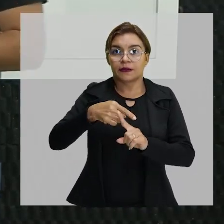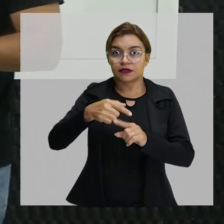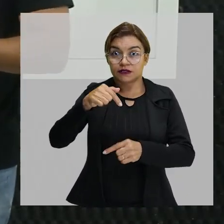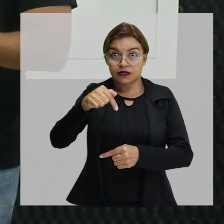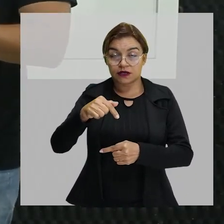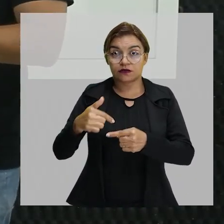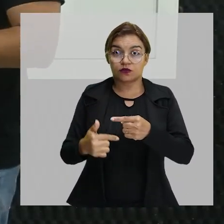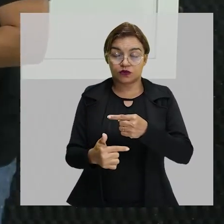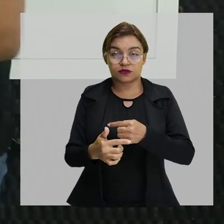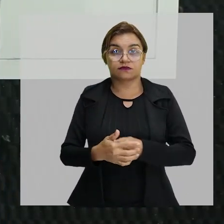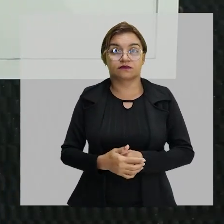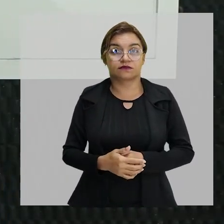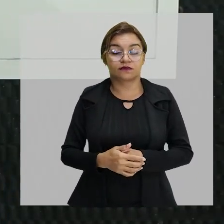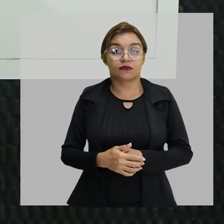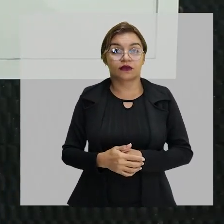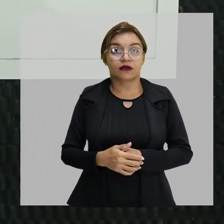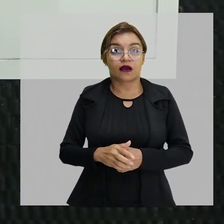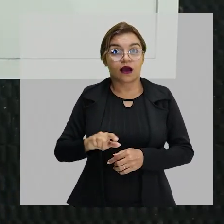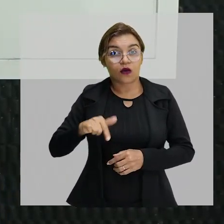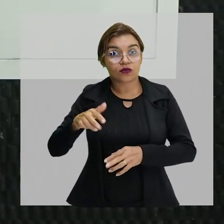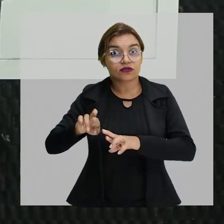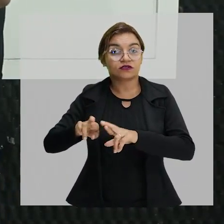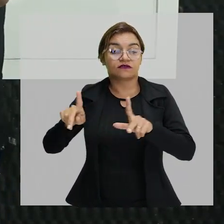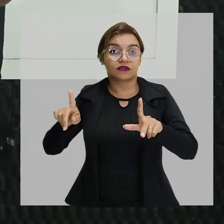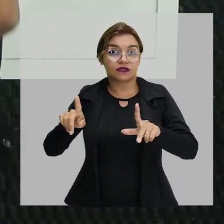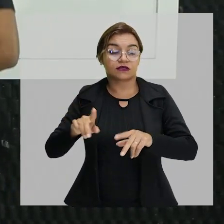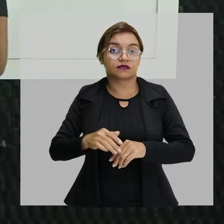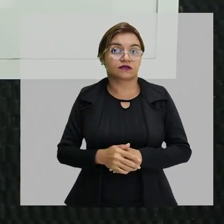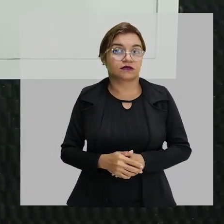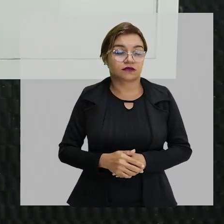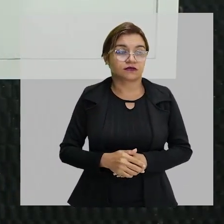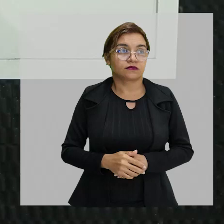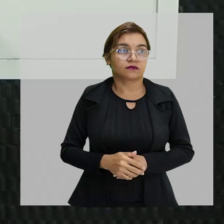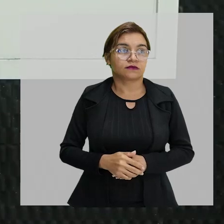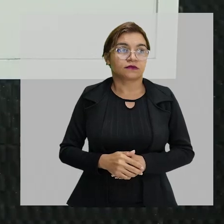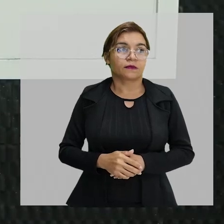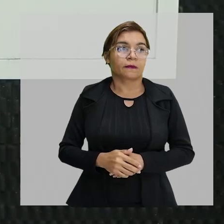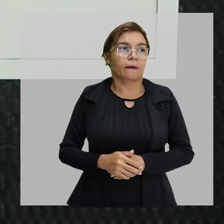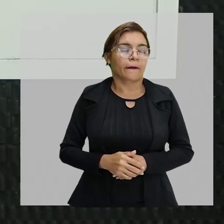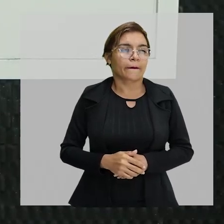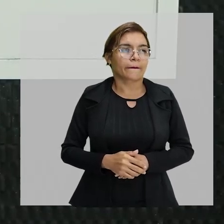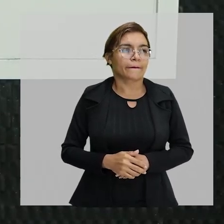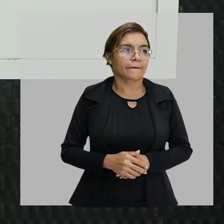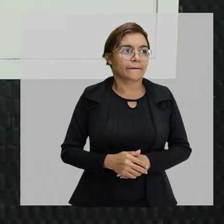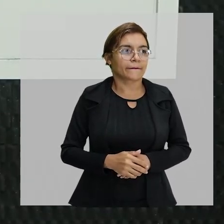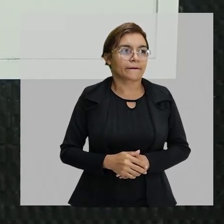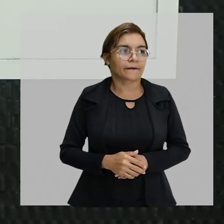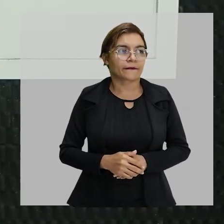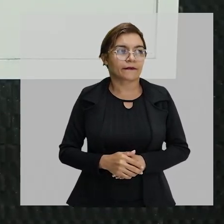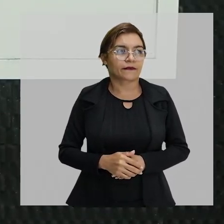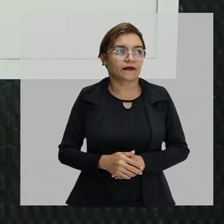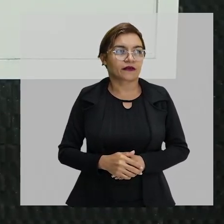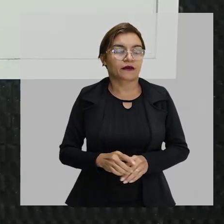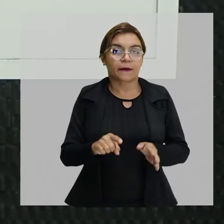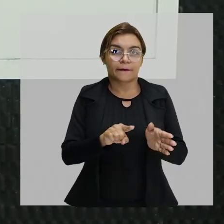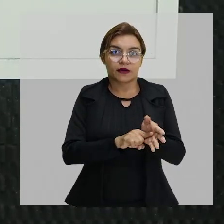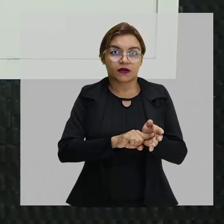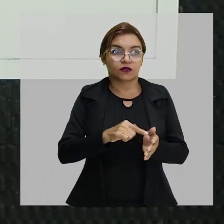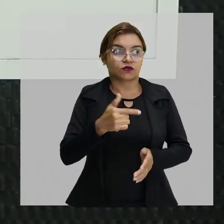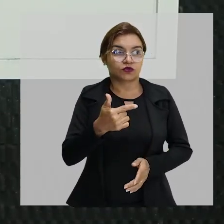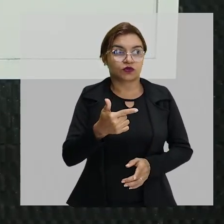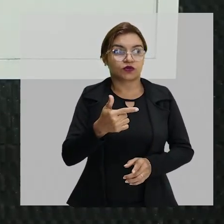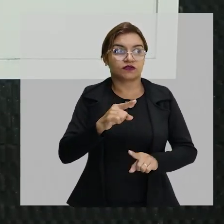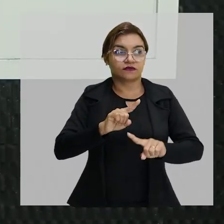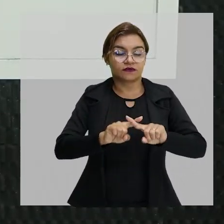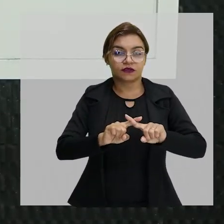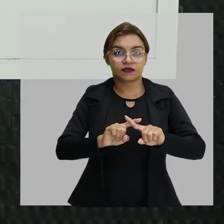diferença do cosseno, não entra o cosseno, só entra o seno. Então vai ficar menos duas vezes o